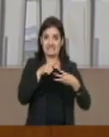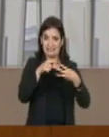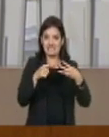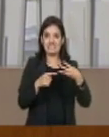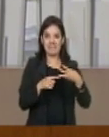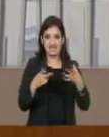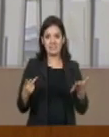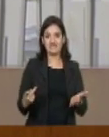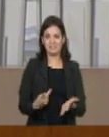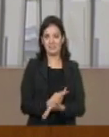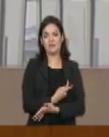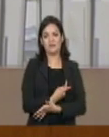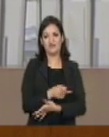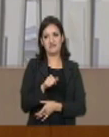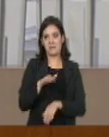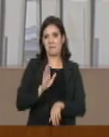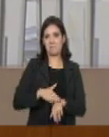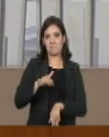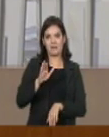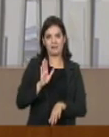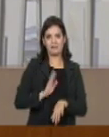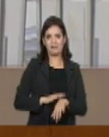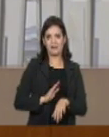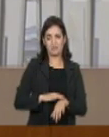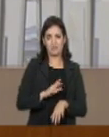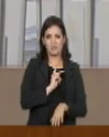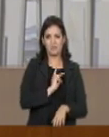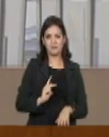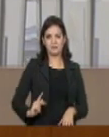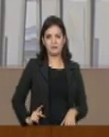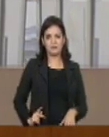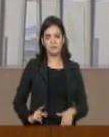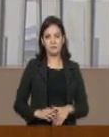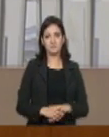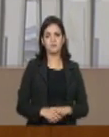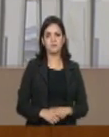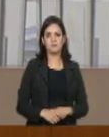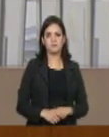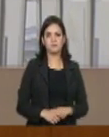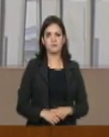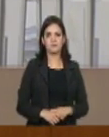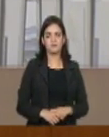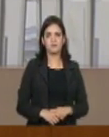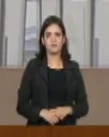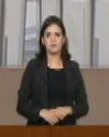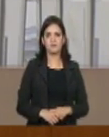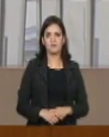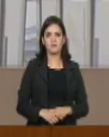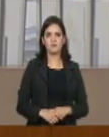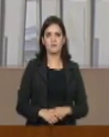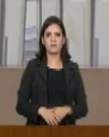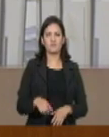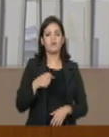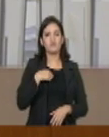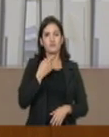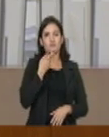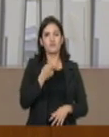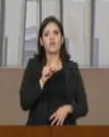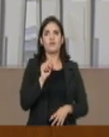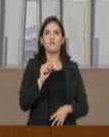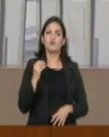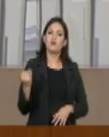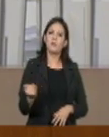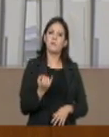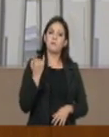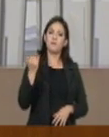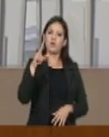recordista absoluto de presidências naquele tribunal. E eu dizia que é importante